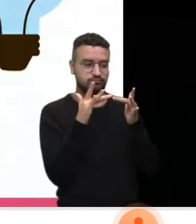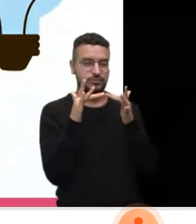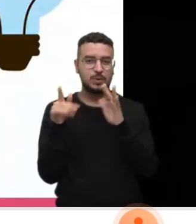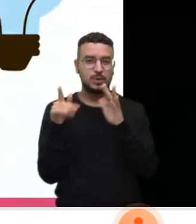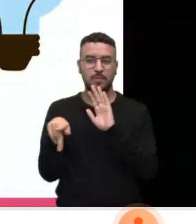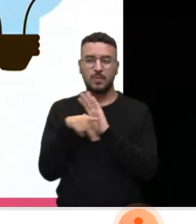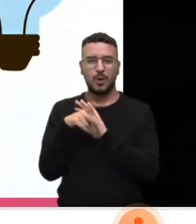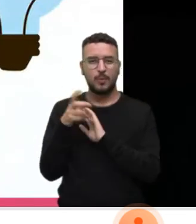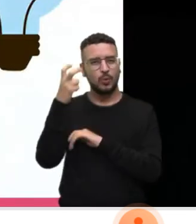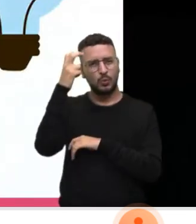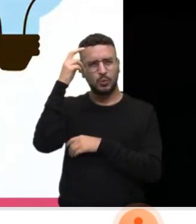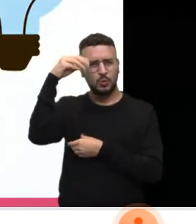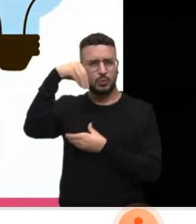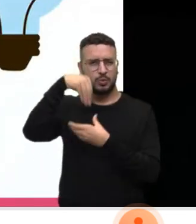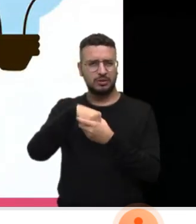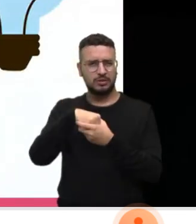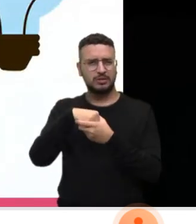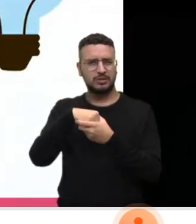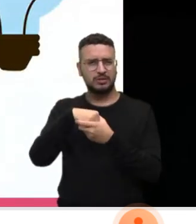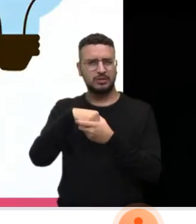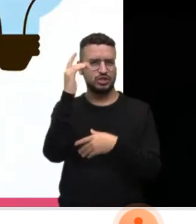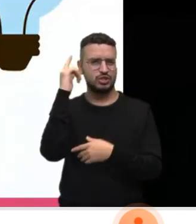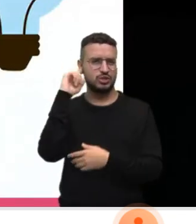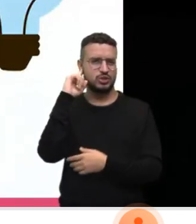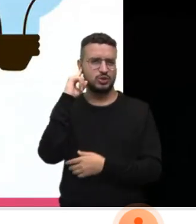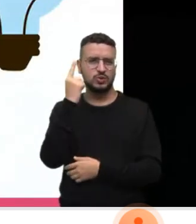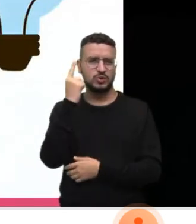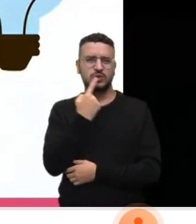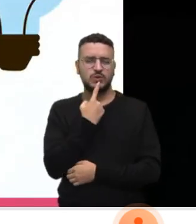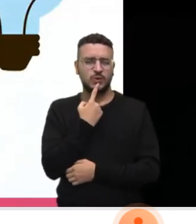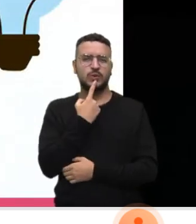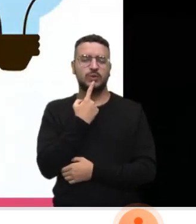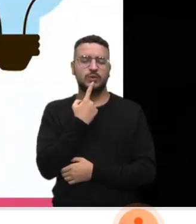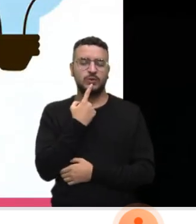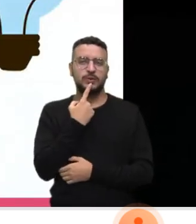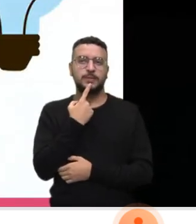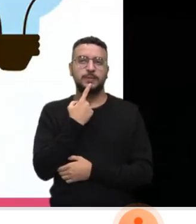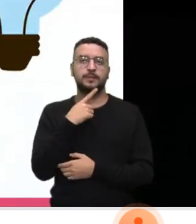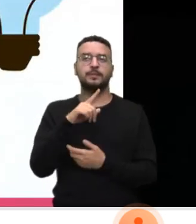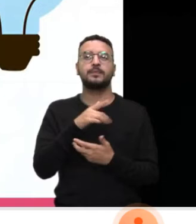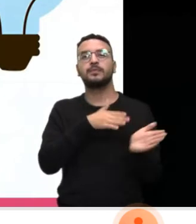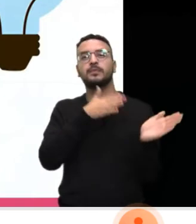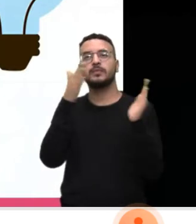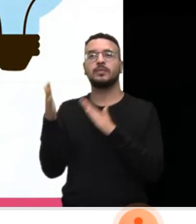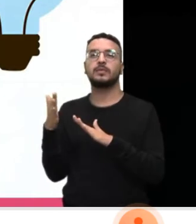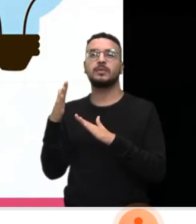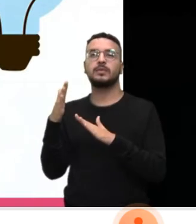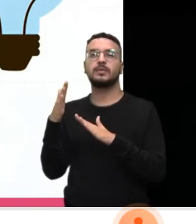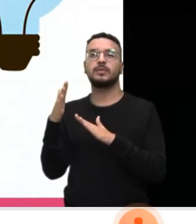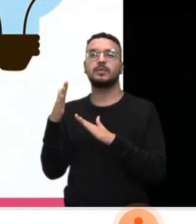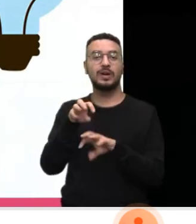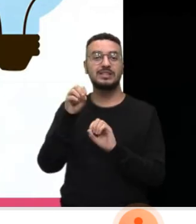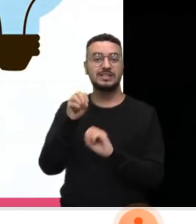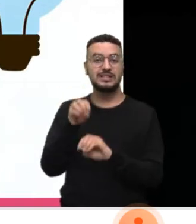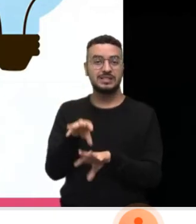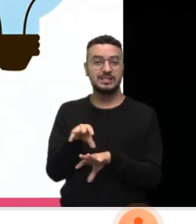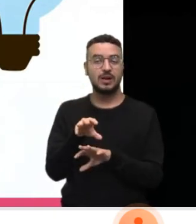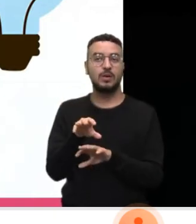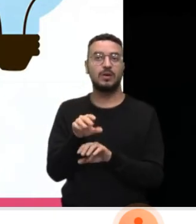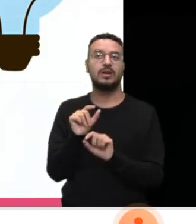culturais tecnológicos, então os aspectos culturais. No educacional, nós falamos a respeito